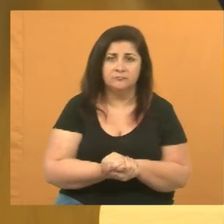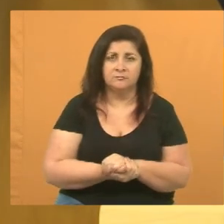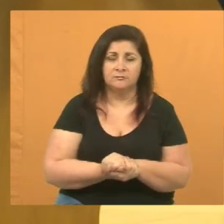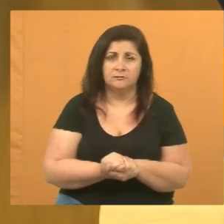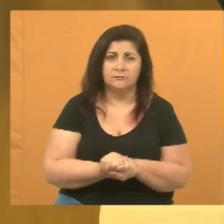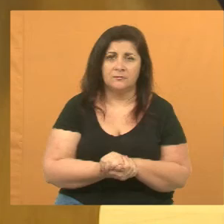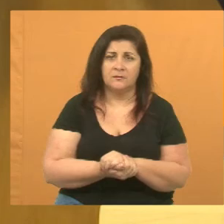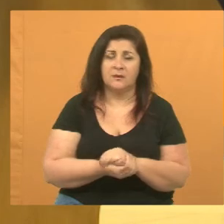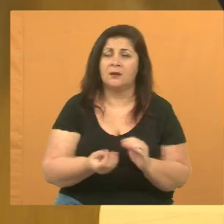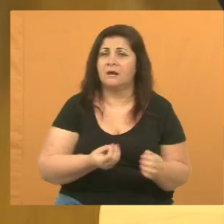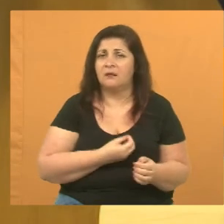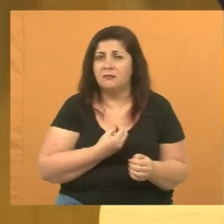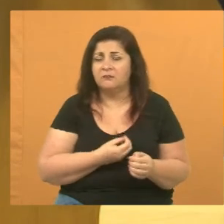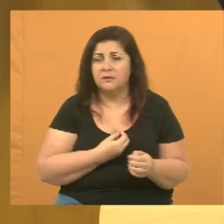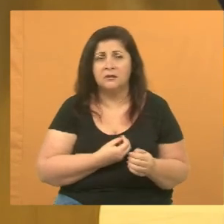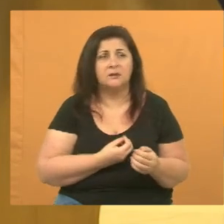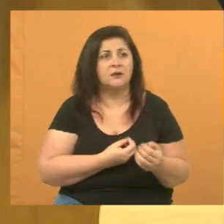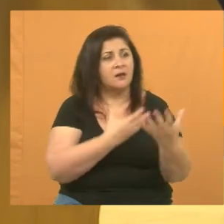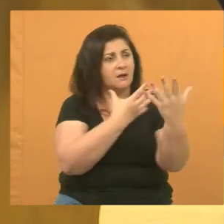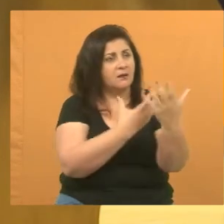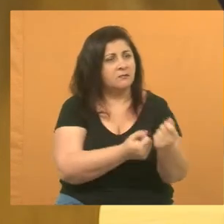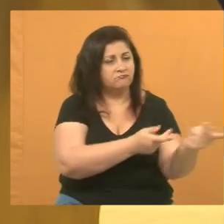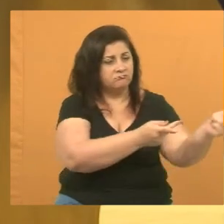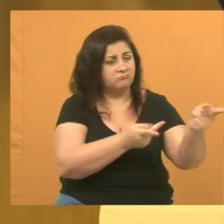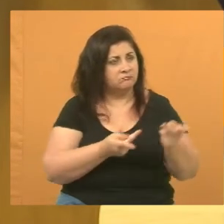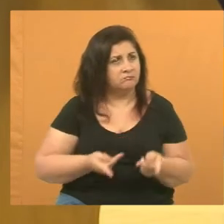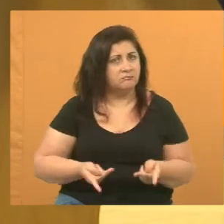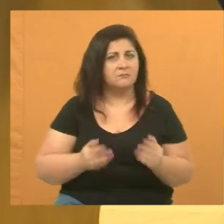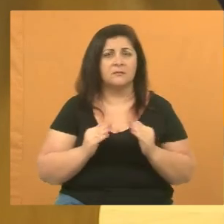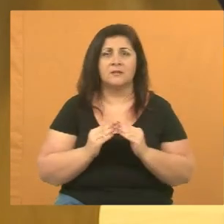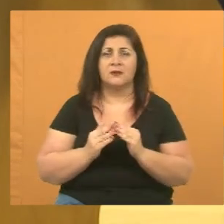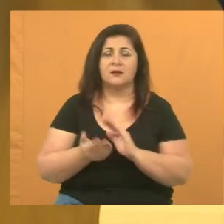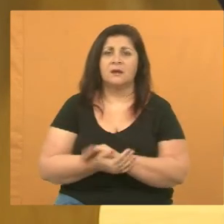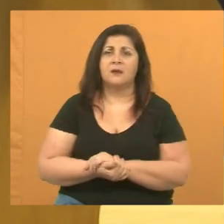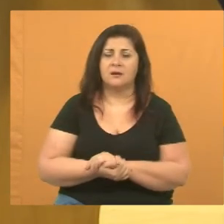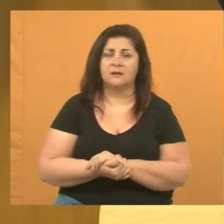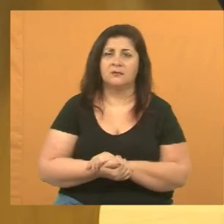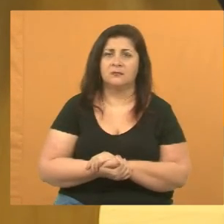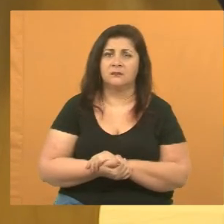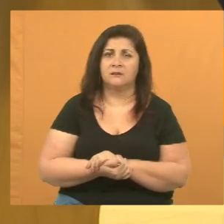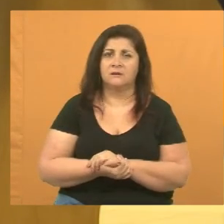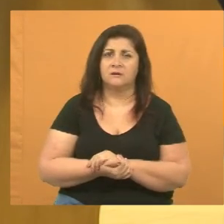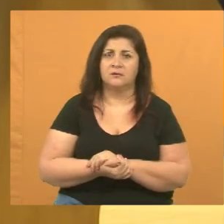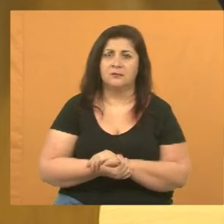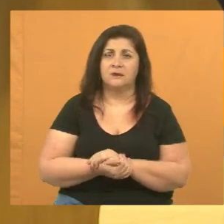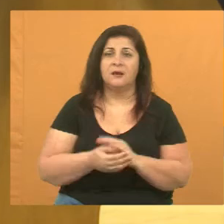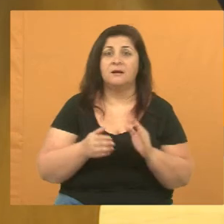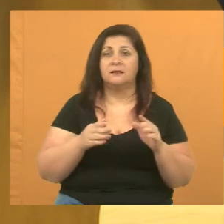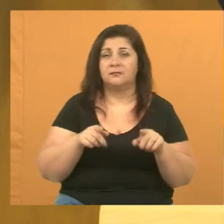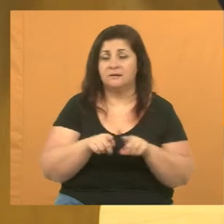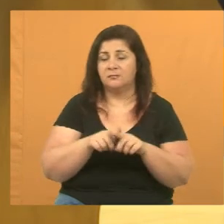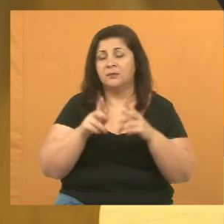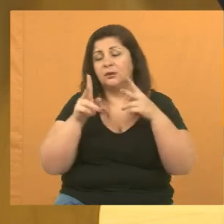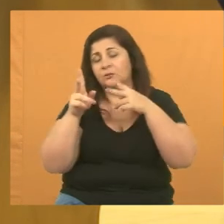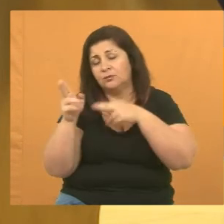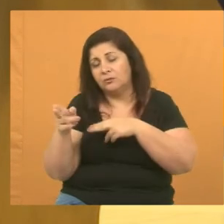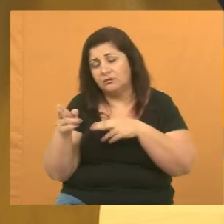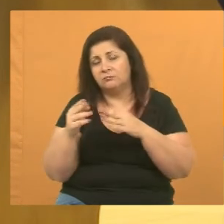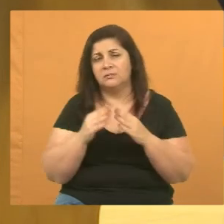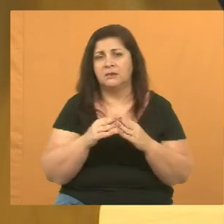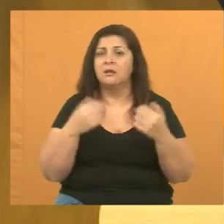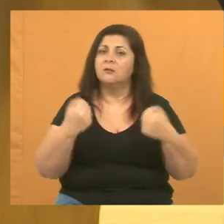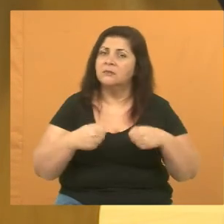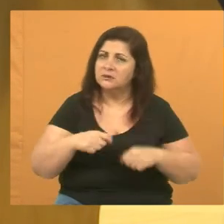parte da vida recebendo as pessoas em casa, passa parte da vida dormindo, Então, nós precisamos